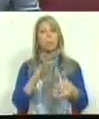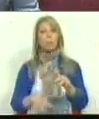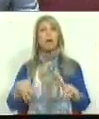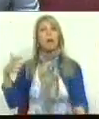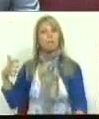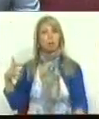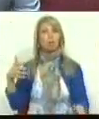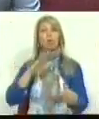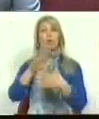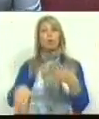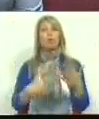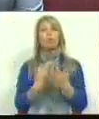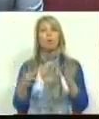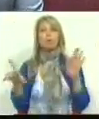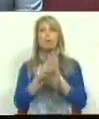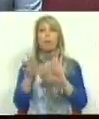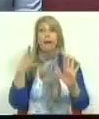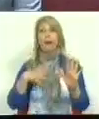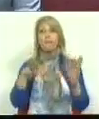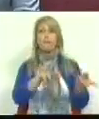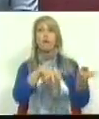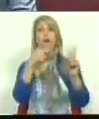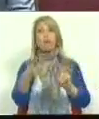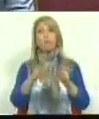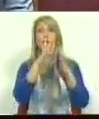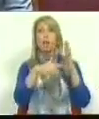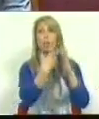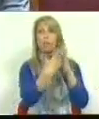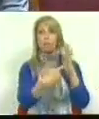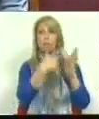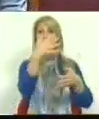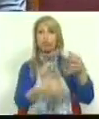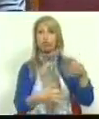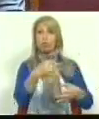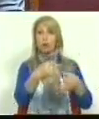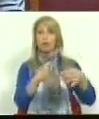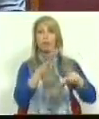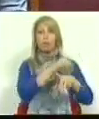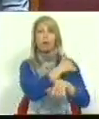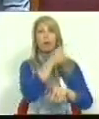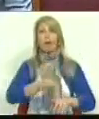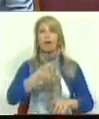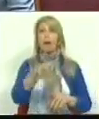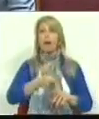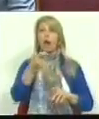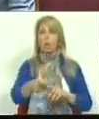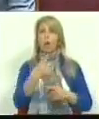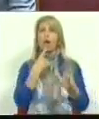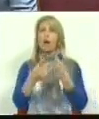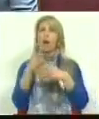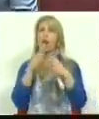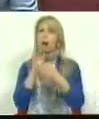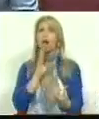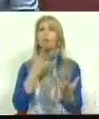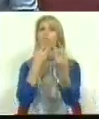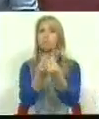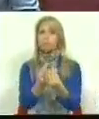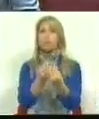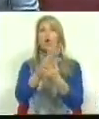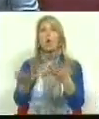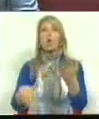proposta de lei que visa reformar o enquadramento jurídico do arrendamento urbano e que dialoga estreitamente com a proposta de